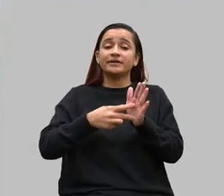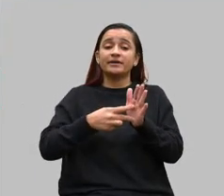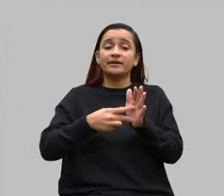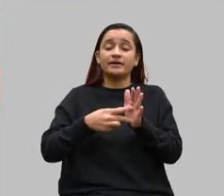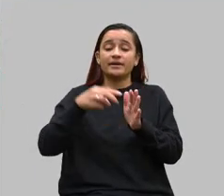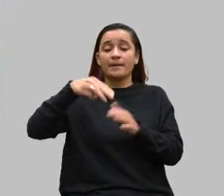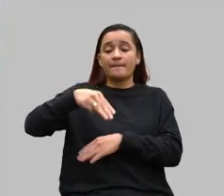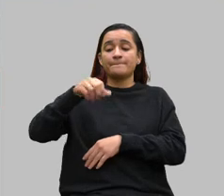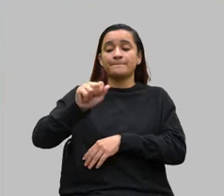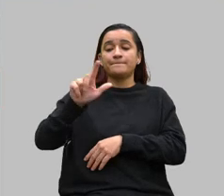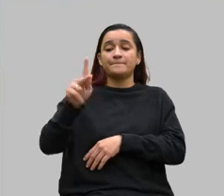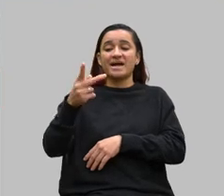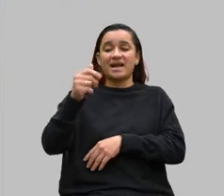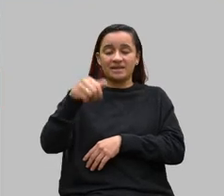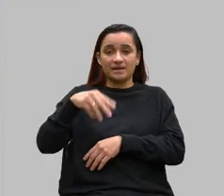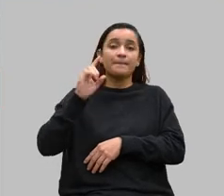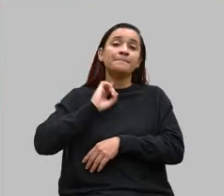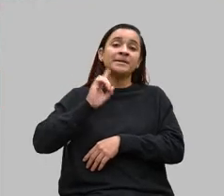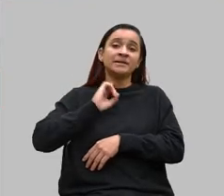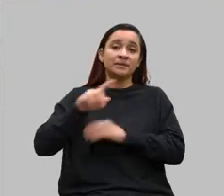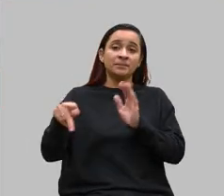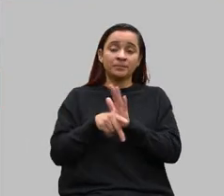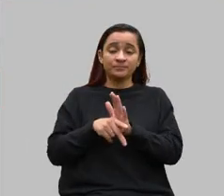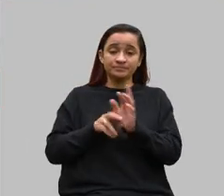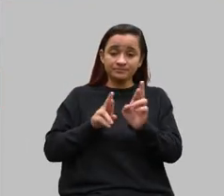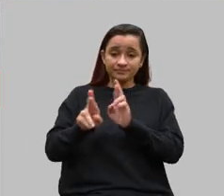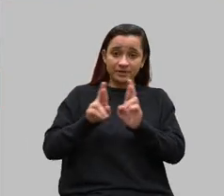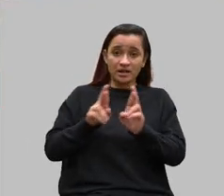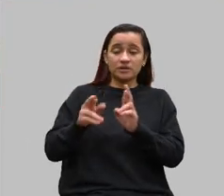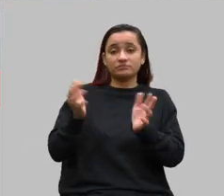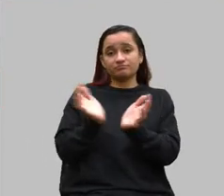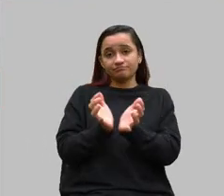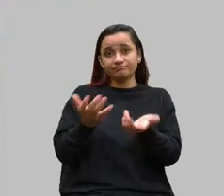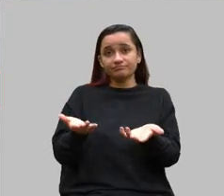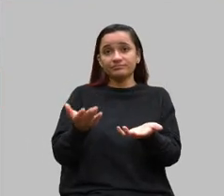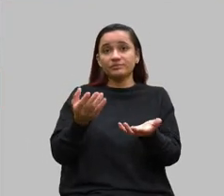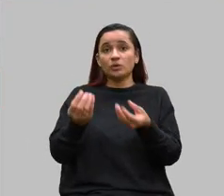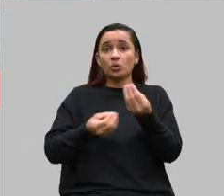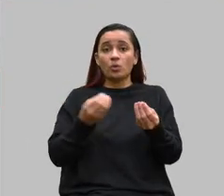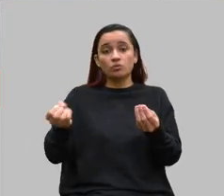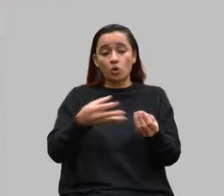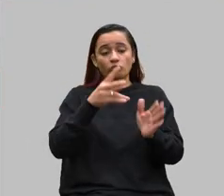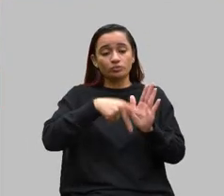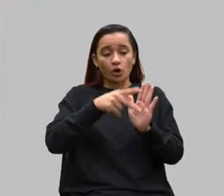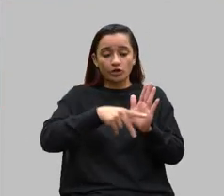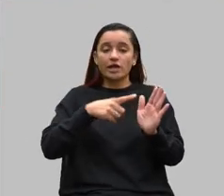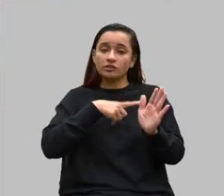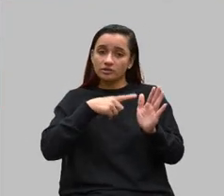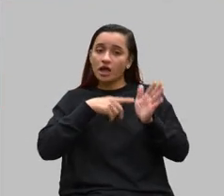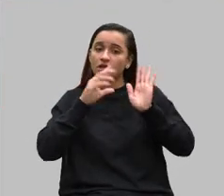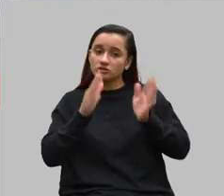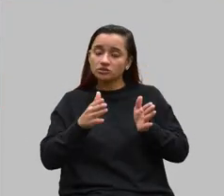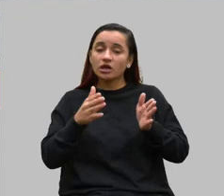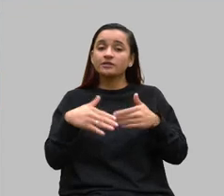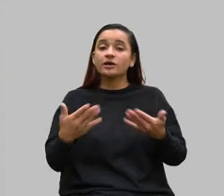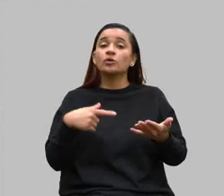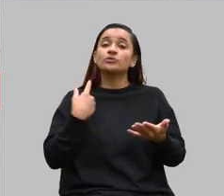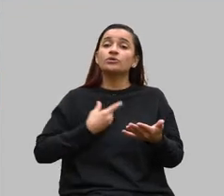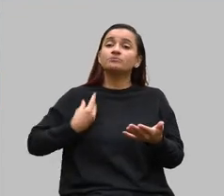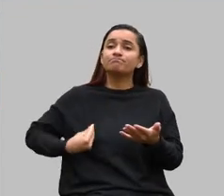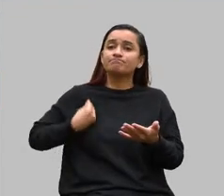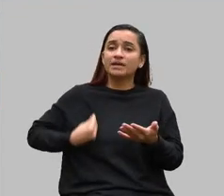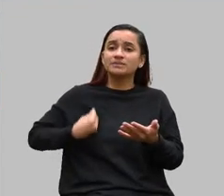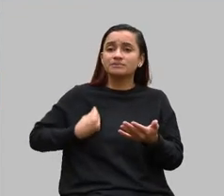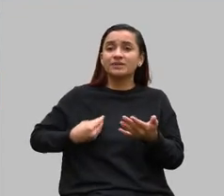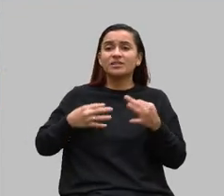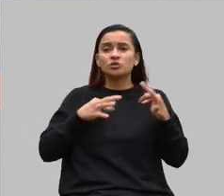mineira em relação à atuação da Veli Então já falei aqui de uní Pirapora temos outros projetos então né a gente poder participar todos